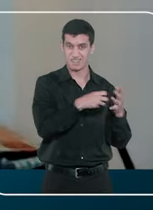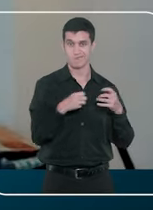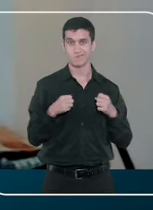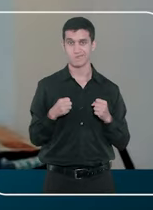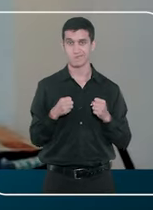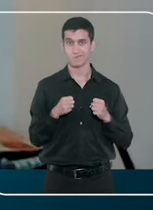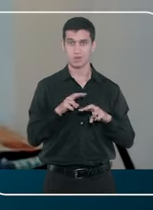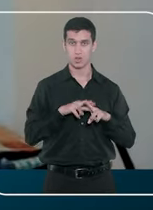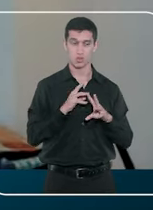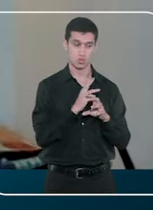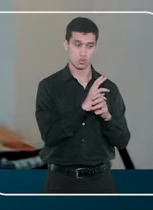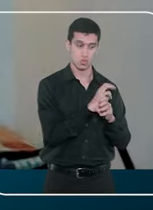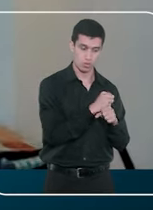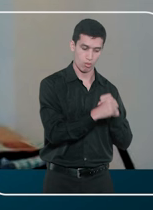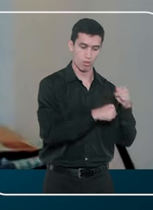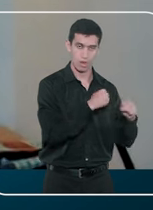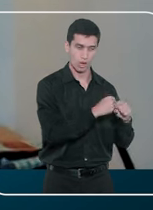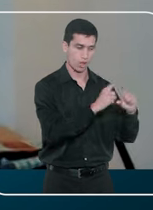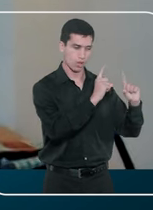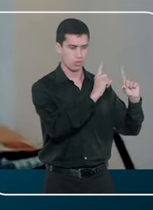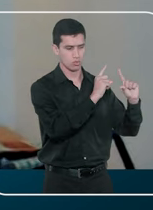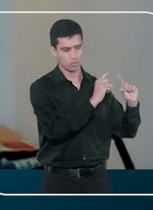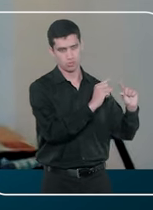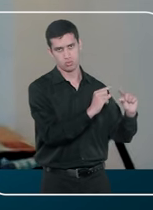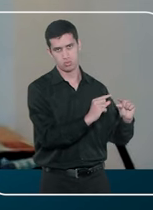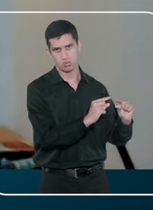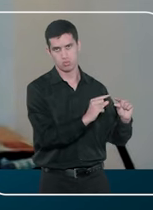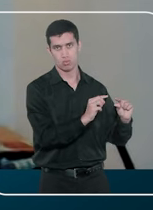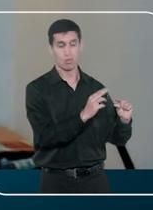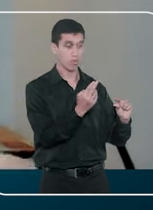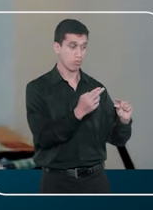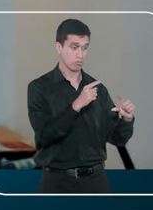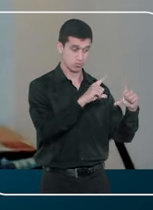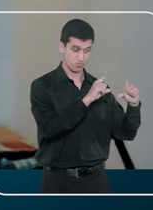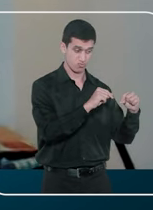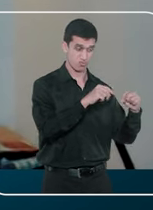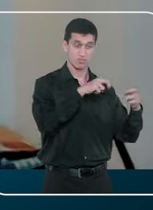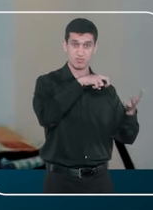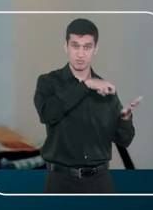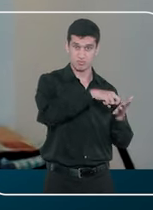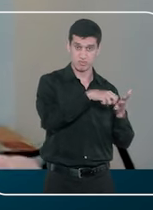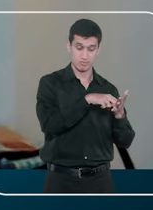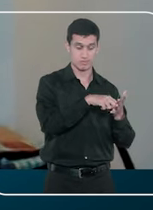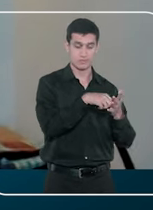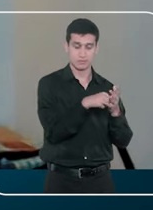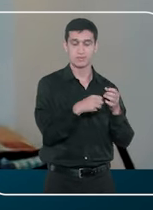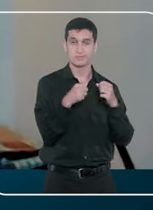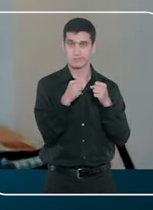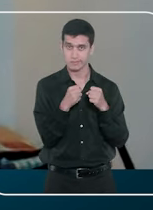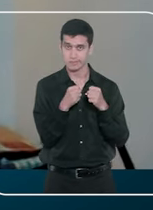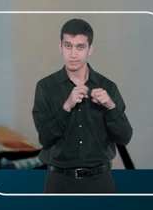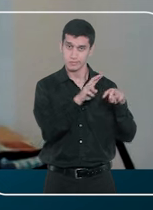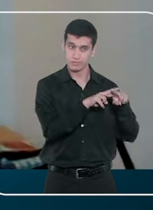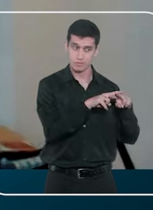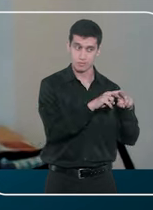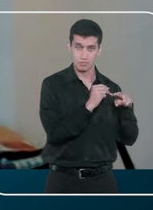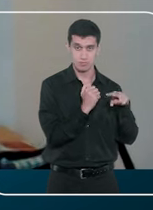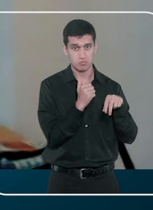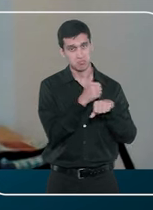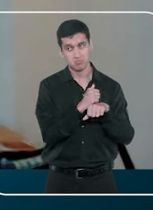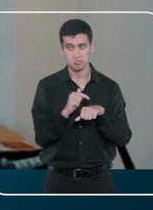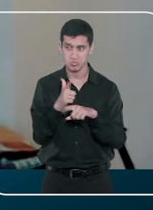mesmo substituí-la por penas restritivas de direitos, a depender do que sejam critérios de aferição